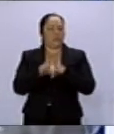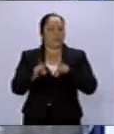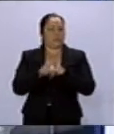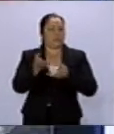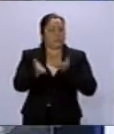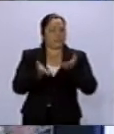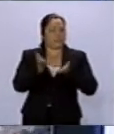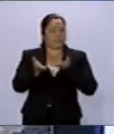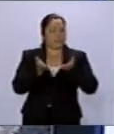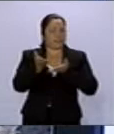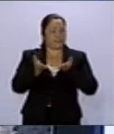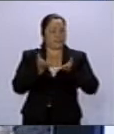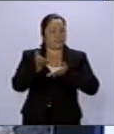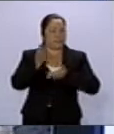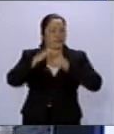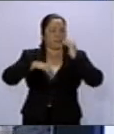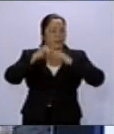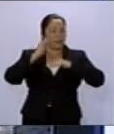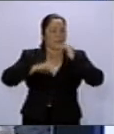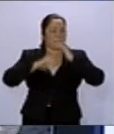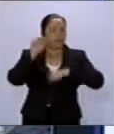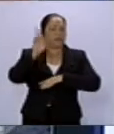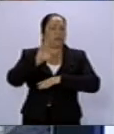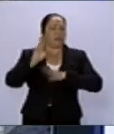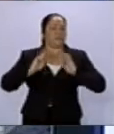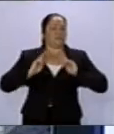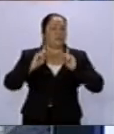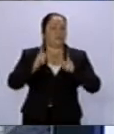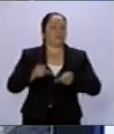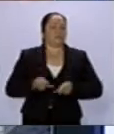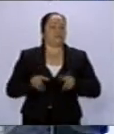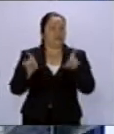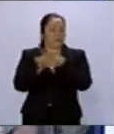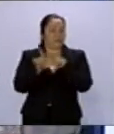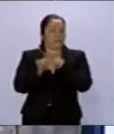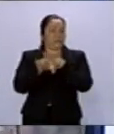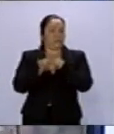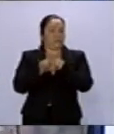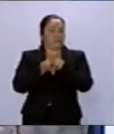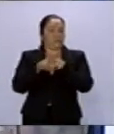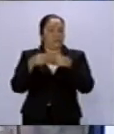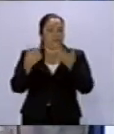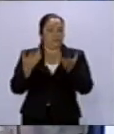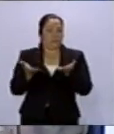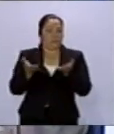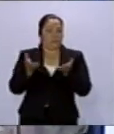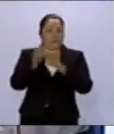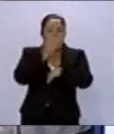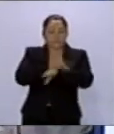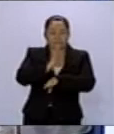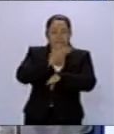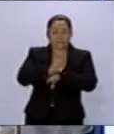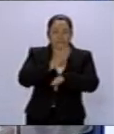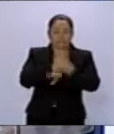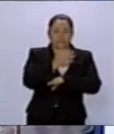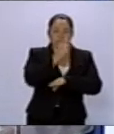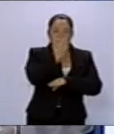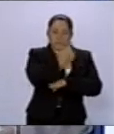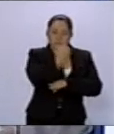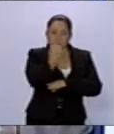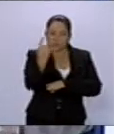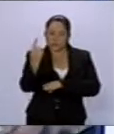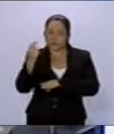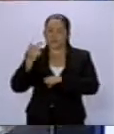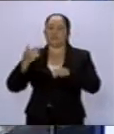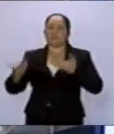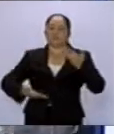de obra especializada e de recursos humanos e o fenômeno da preparação desses profissionais é um fenômeno que é muito fortemente